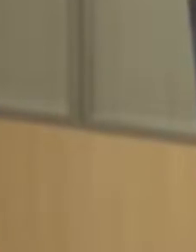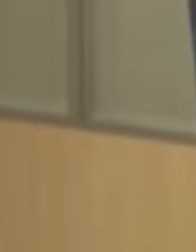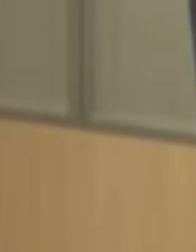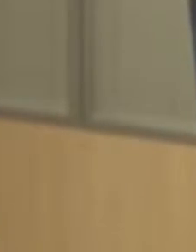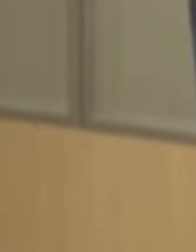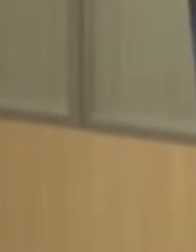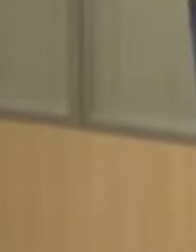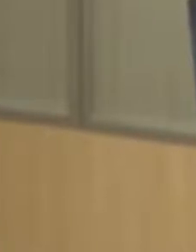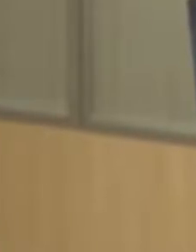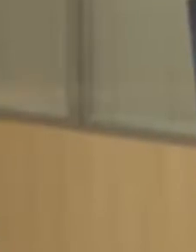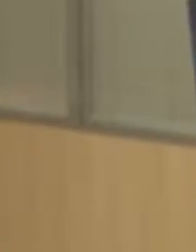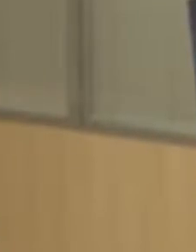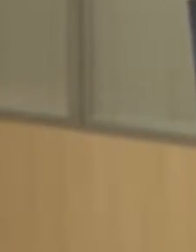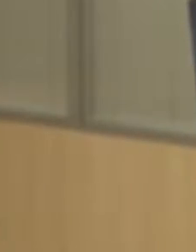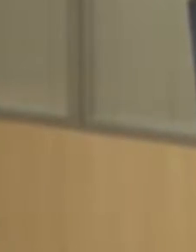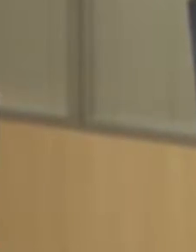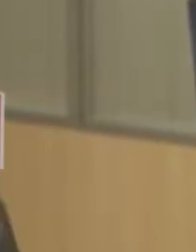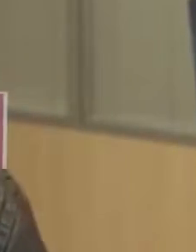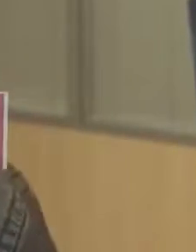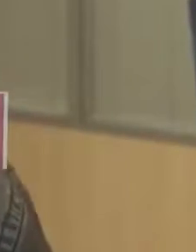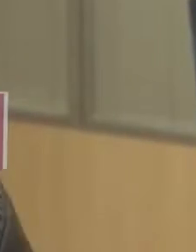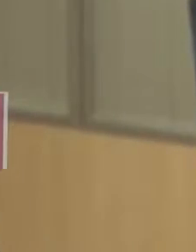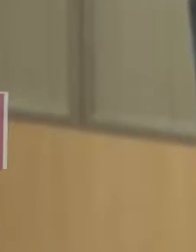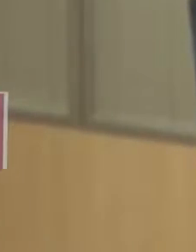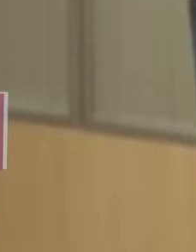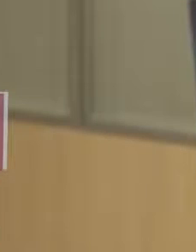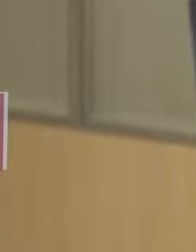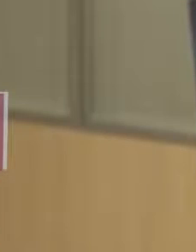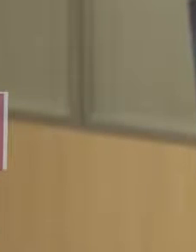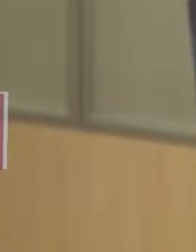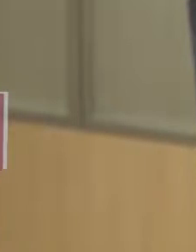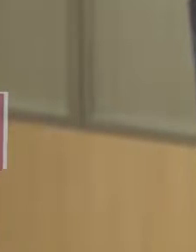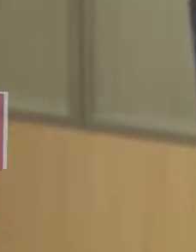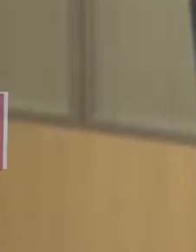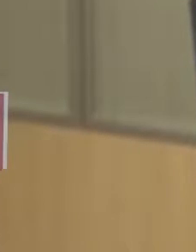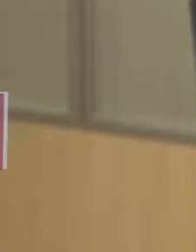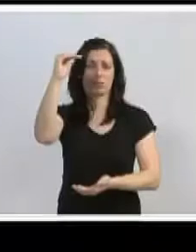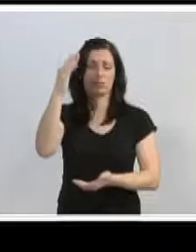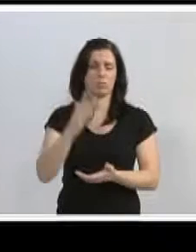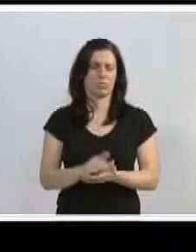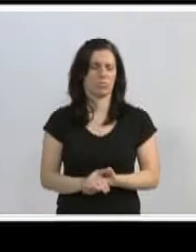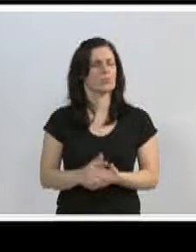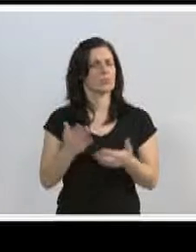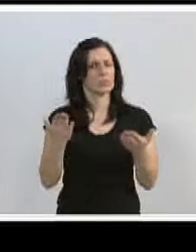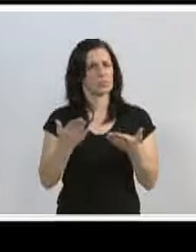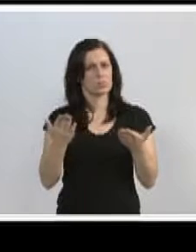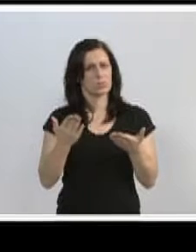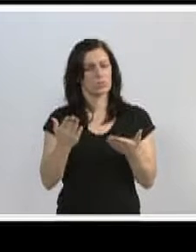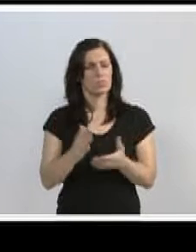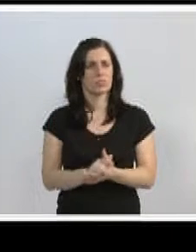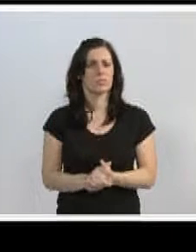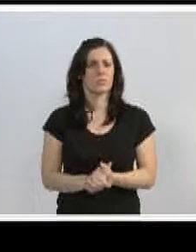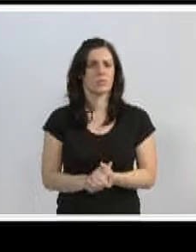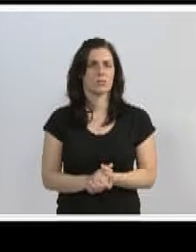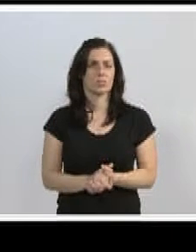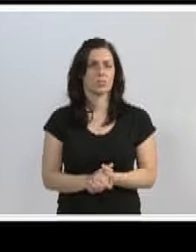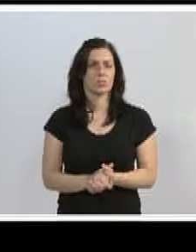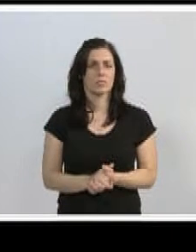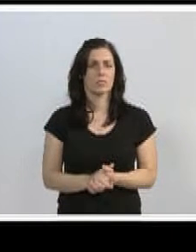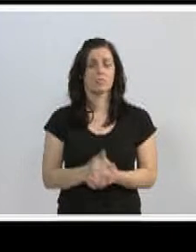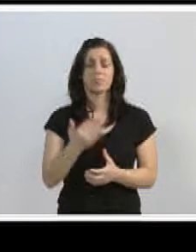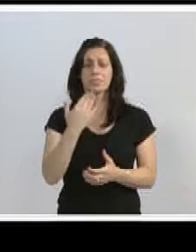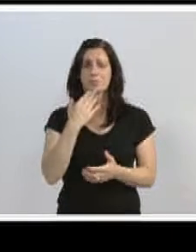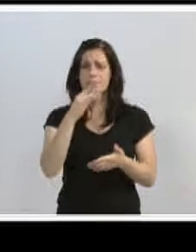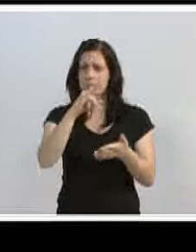com relação a um transformador que é muito pequeno e não atende à real necessidade dos moradores ali, parte da comunidade da rua Paulo